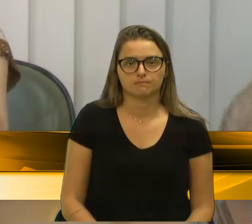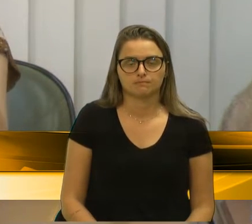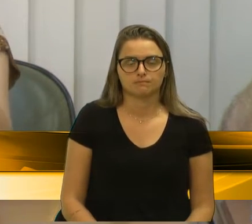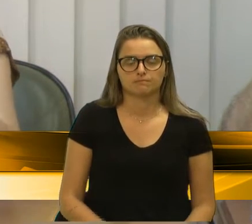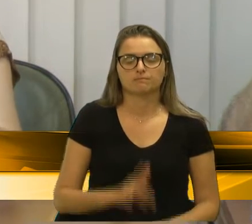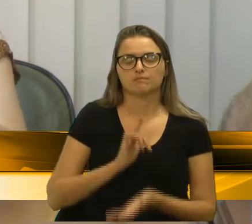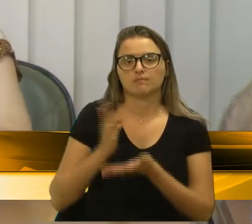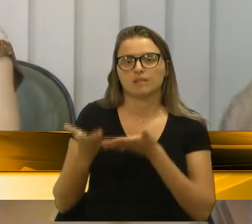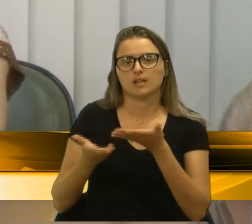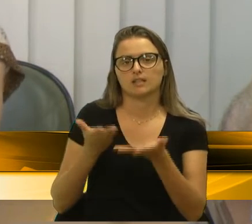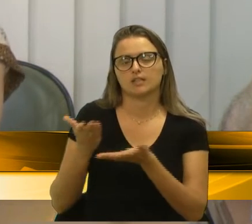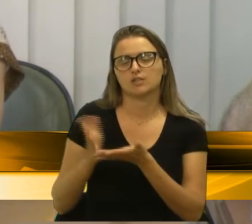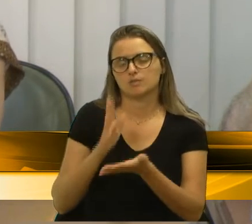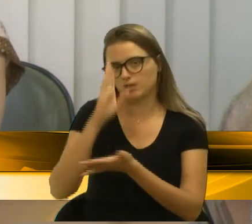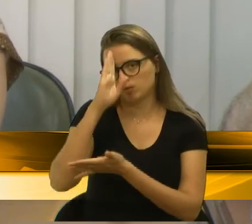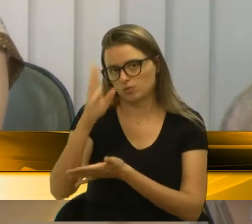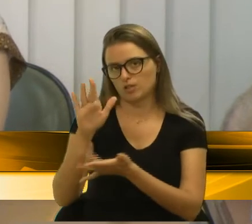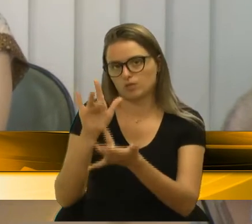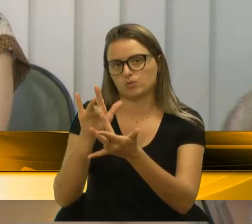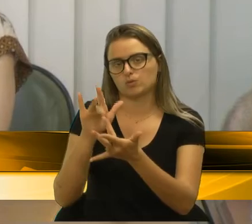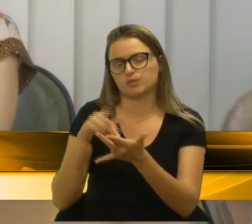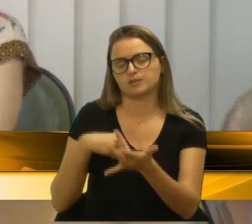consultas eletivas, como nós chamamos, né?